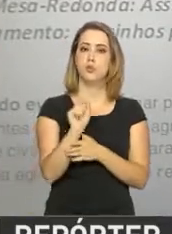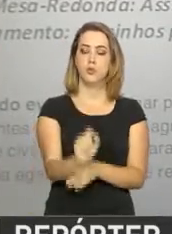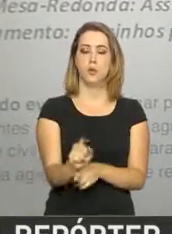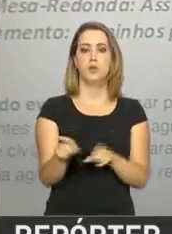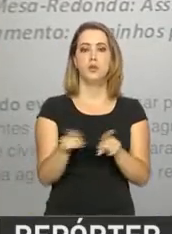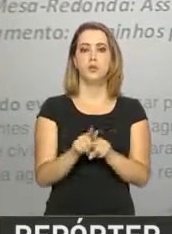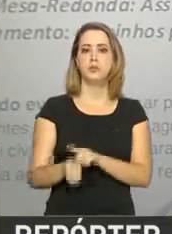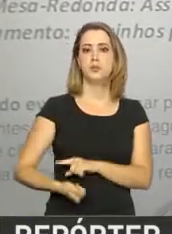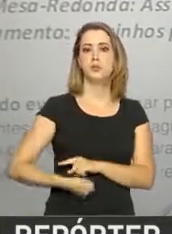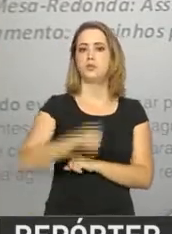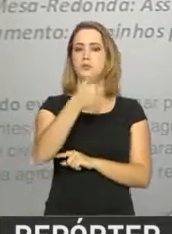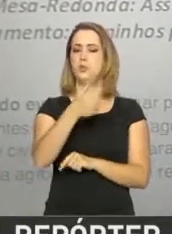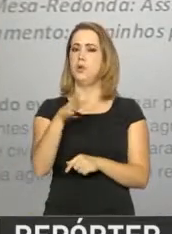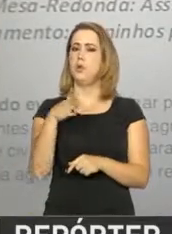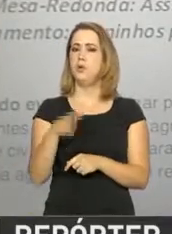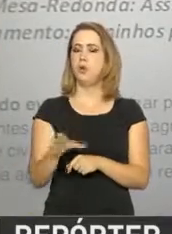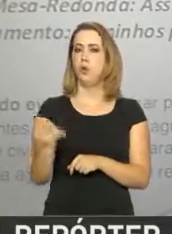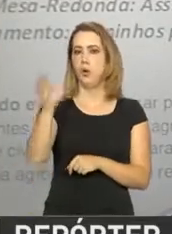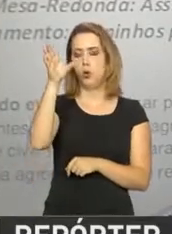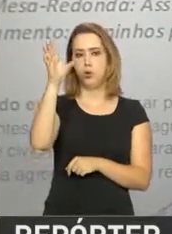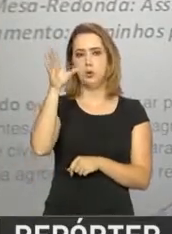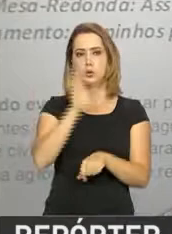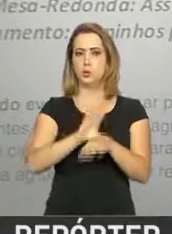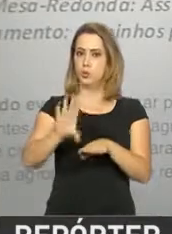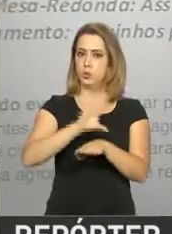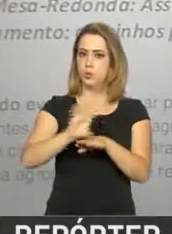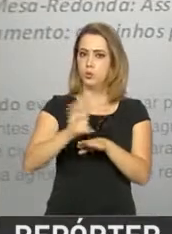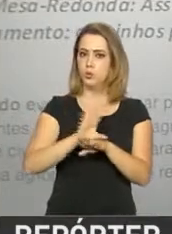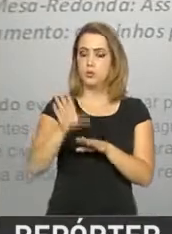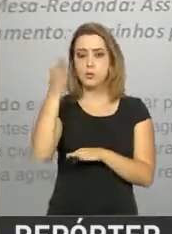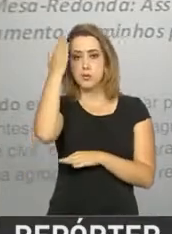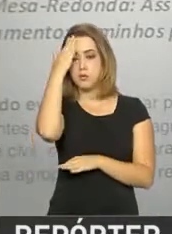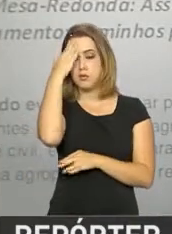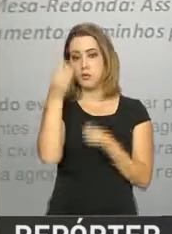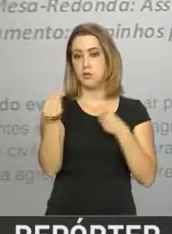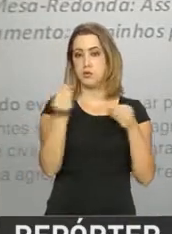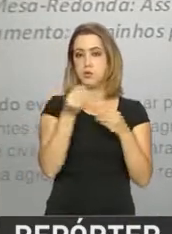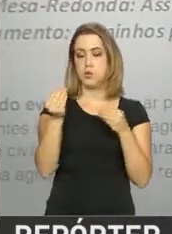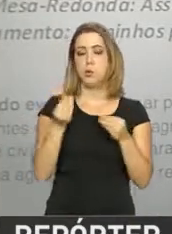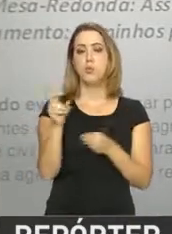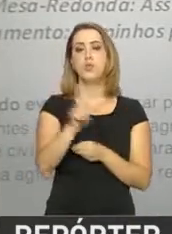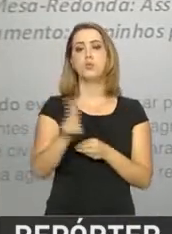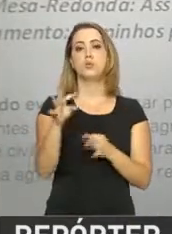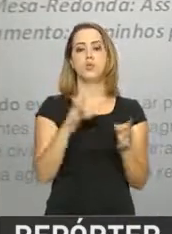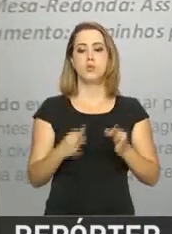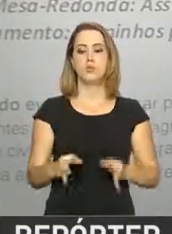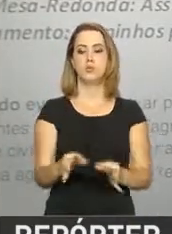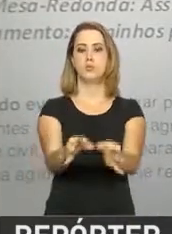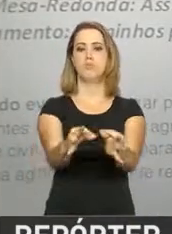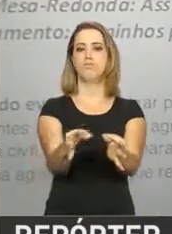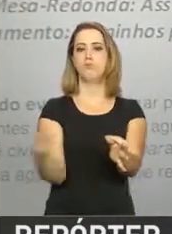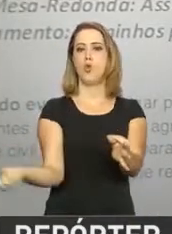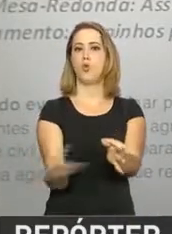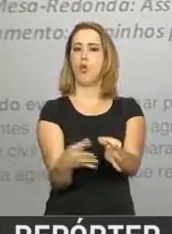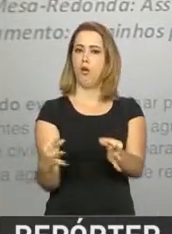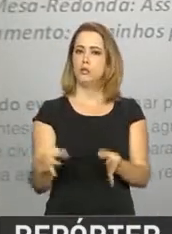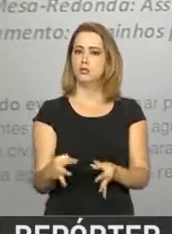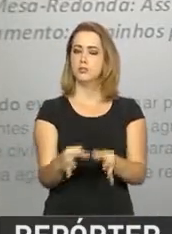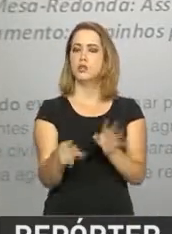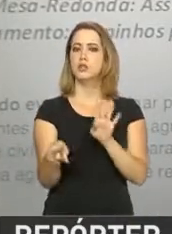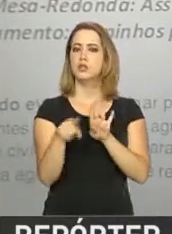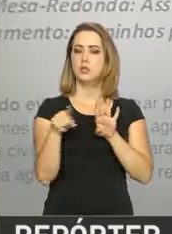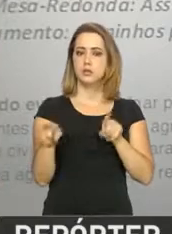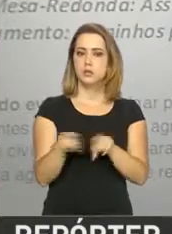capacitado para que ele tome conhecimento dos benefícios dessas tecnologias e além disso é o plano abc